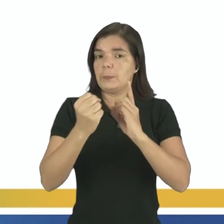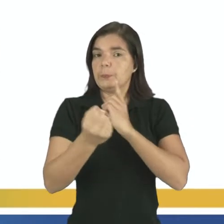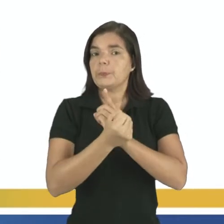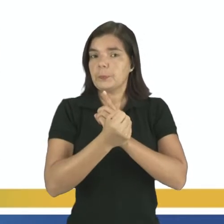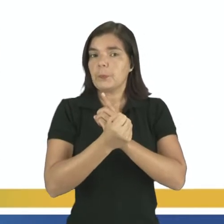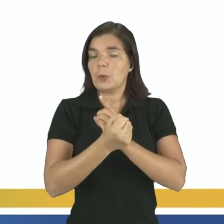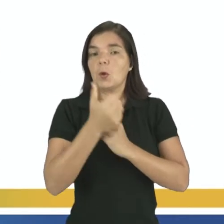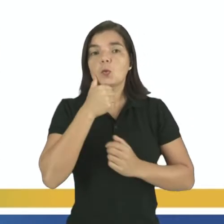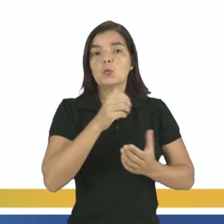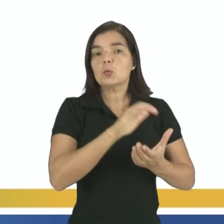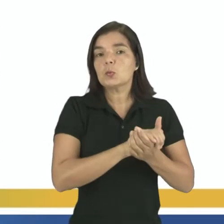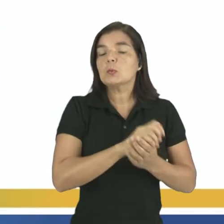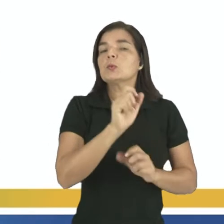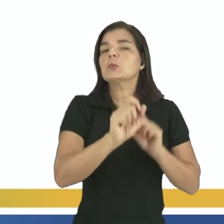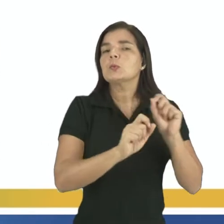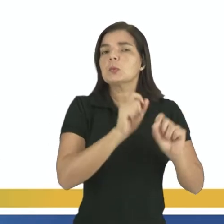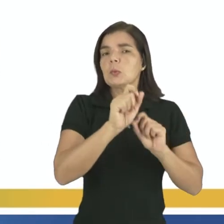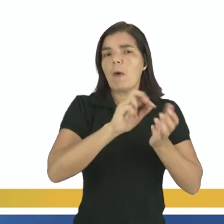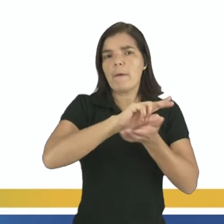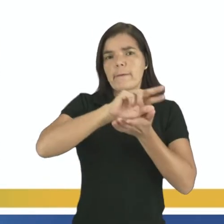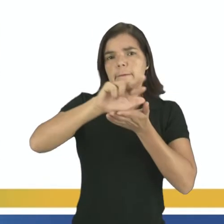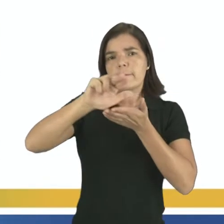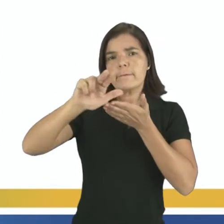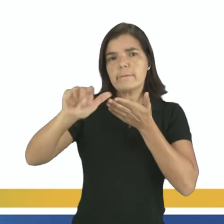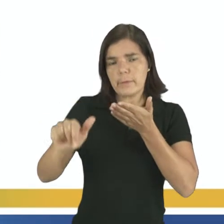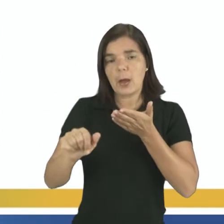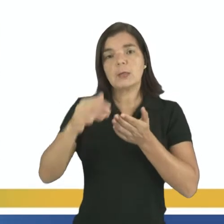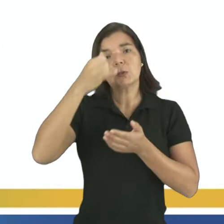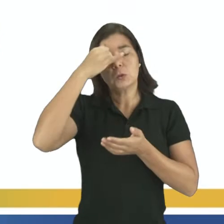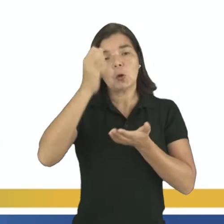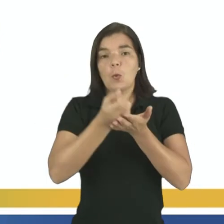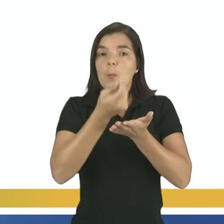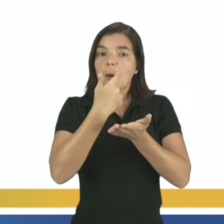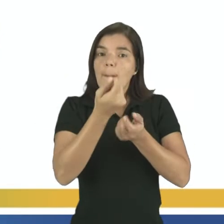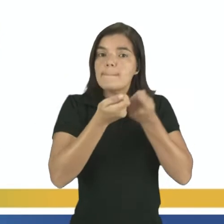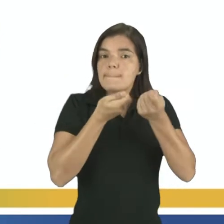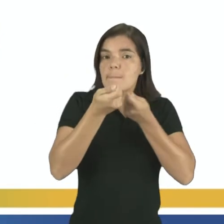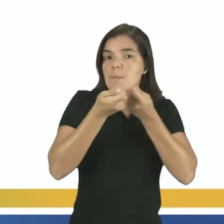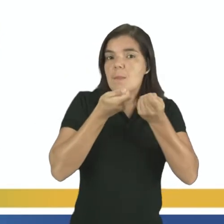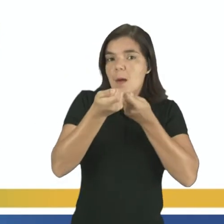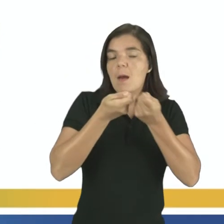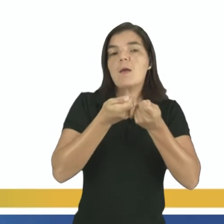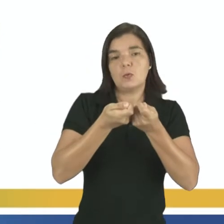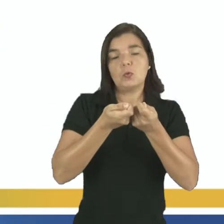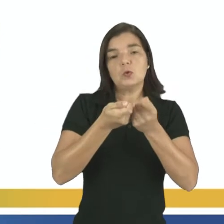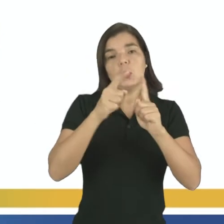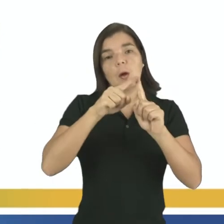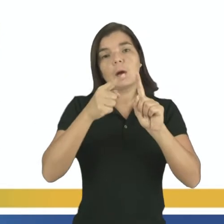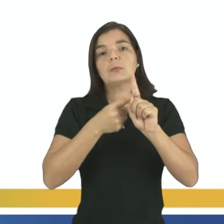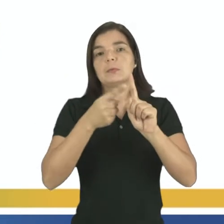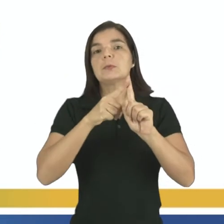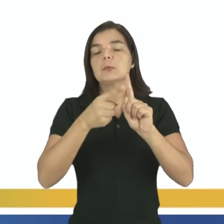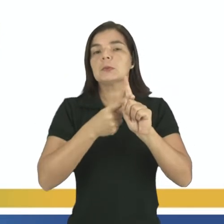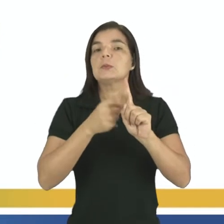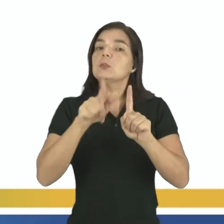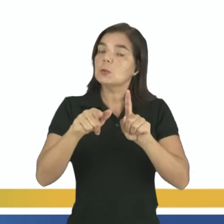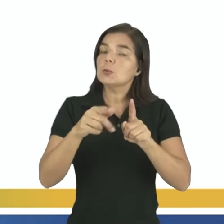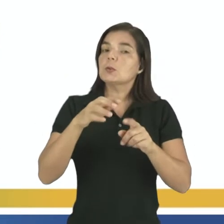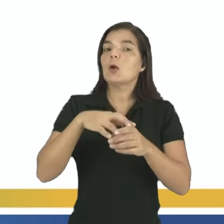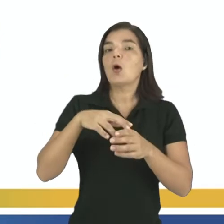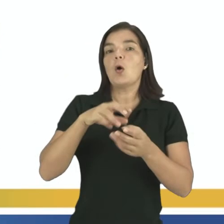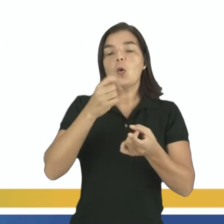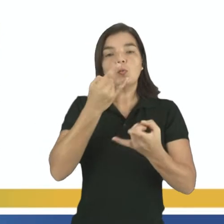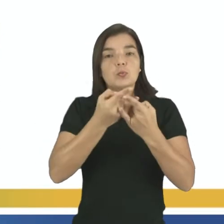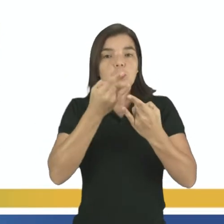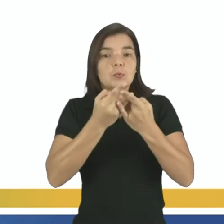os casais começaram a ter acesso a diversos tipos de métodos para controlar a natalidade, tá? Então, os